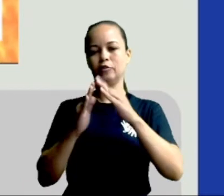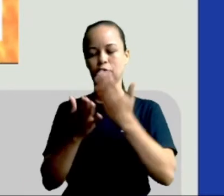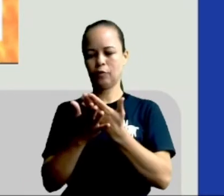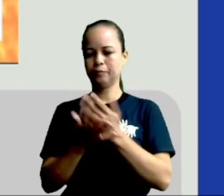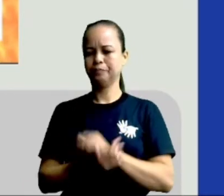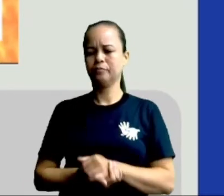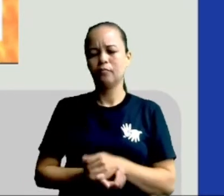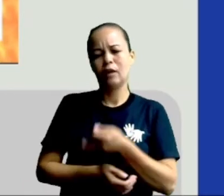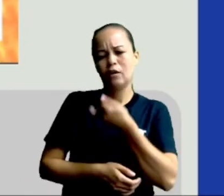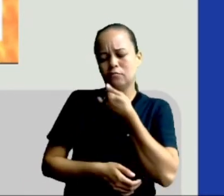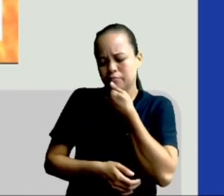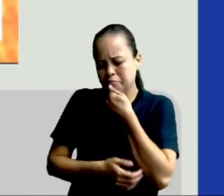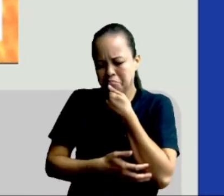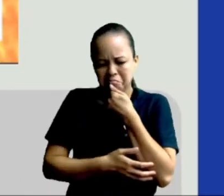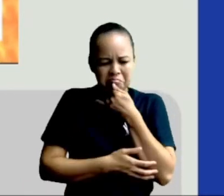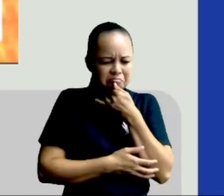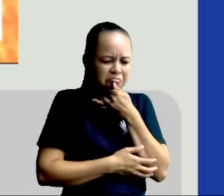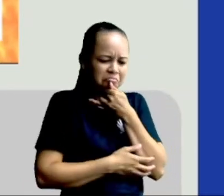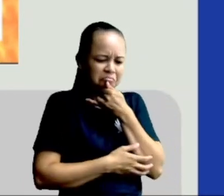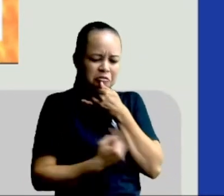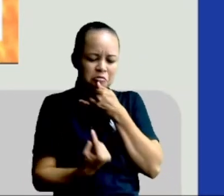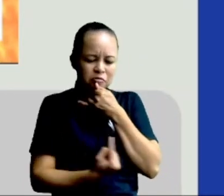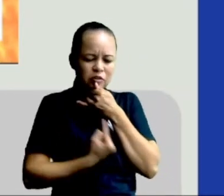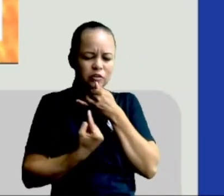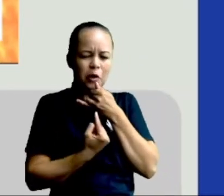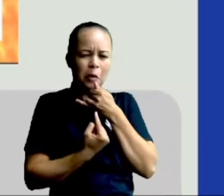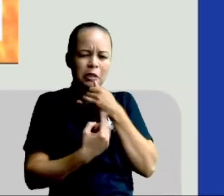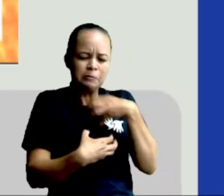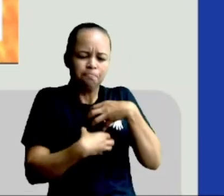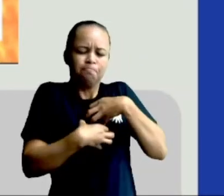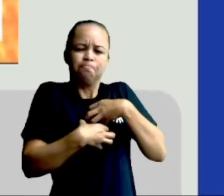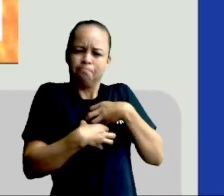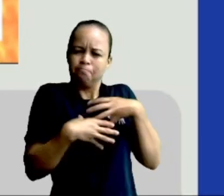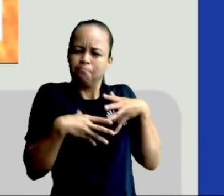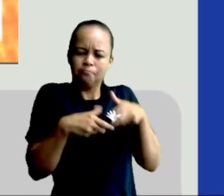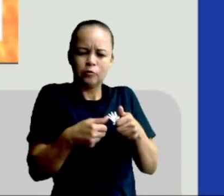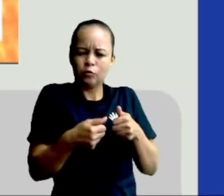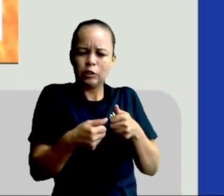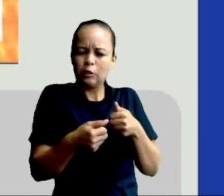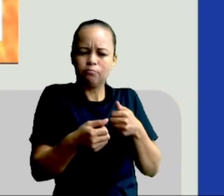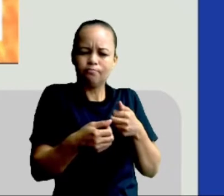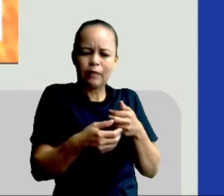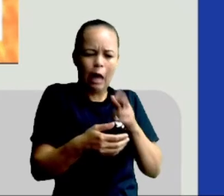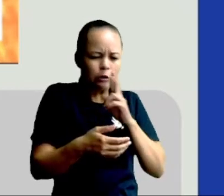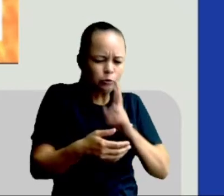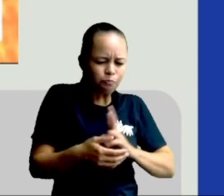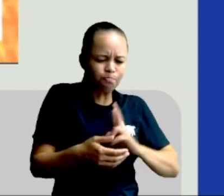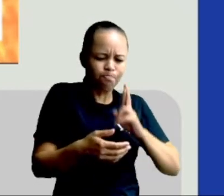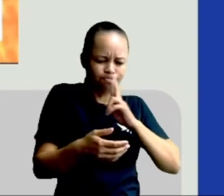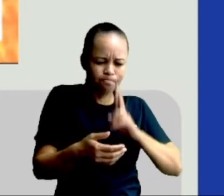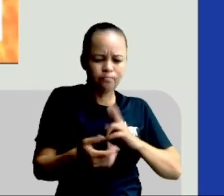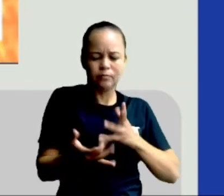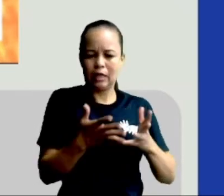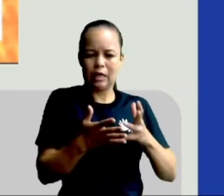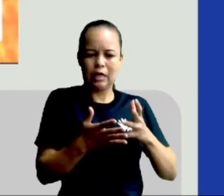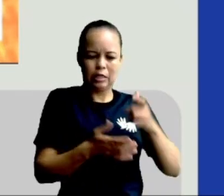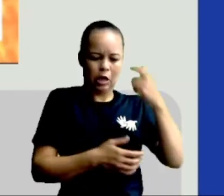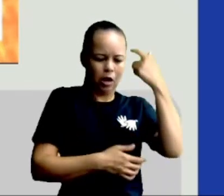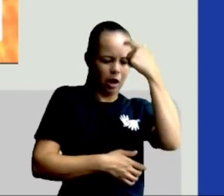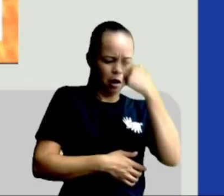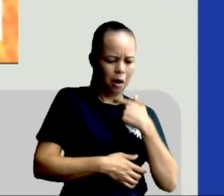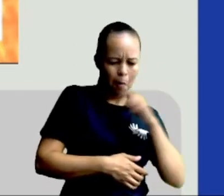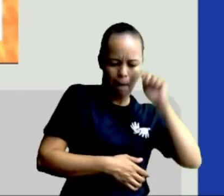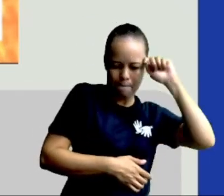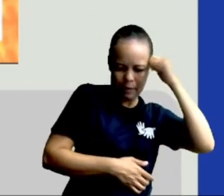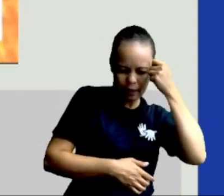Amuado pelos cantos, Eno pensava no sentido de tudo e não encontrava respostas. Ele era preto, seu pai